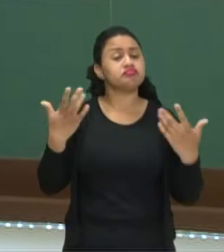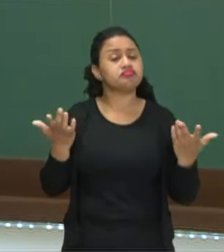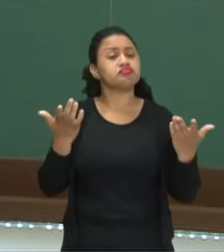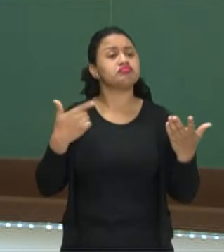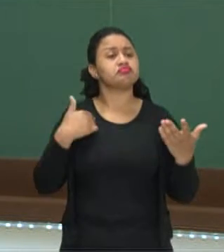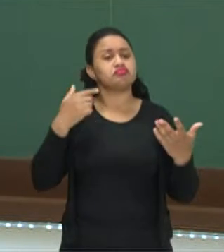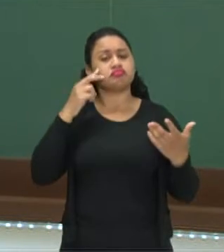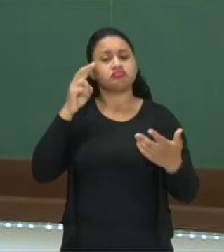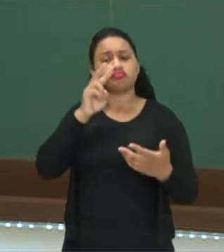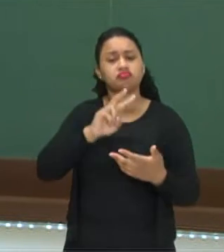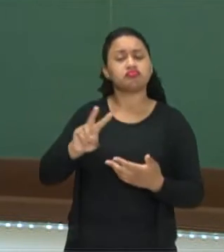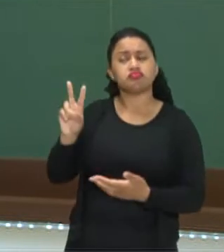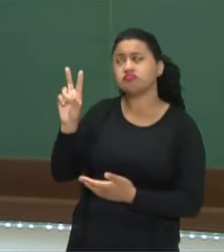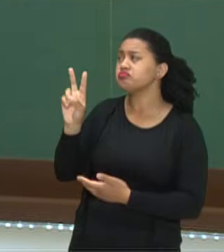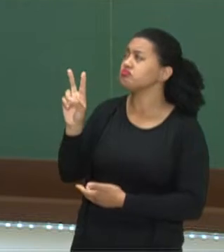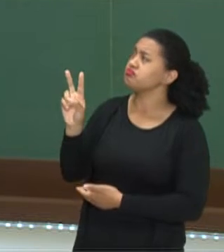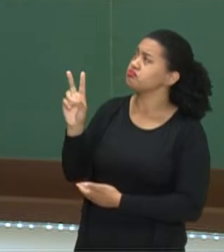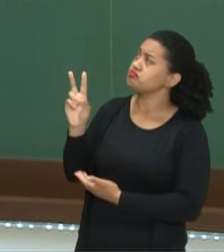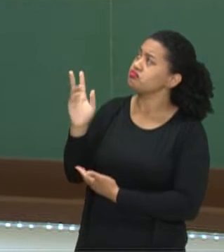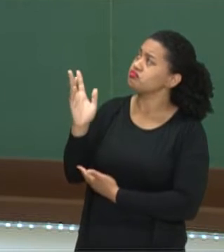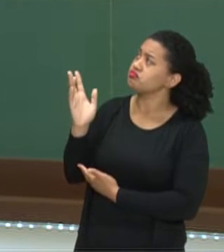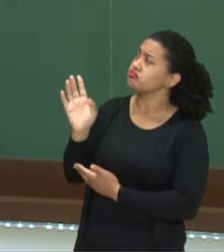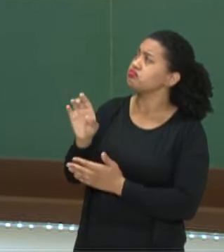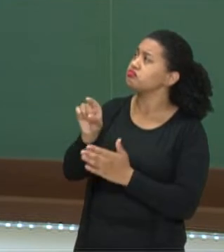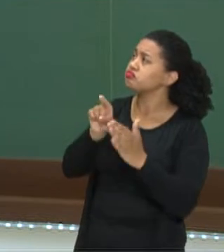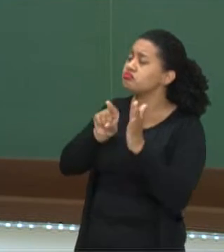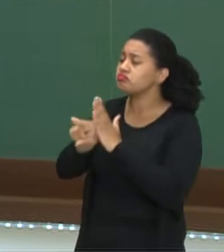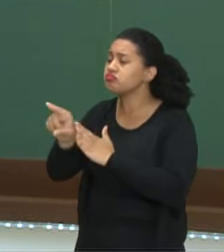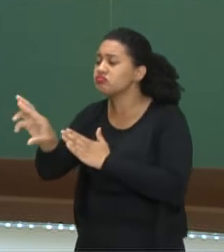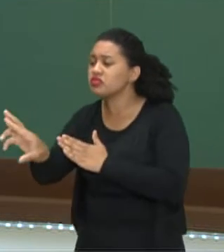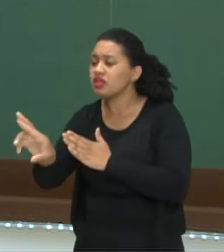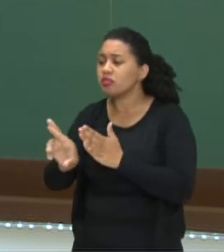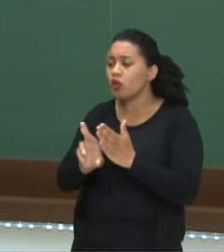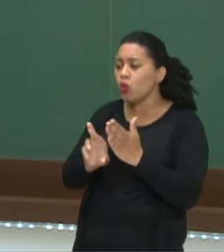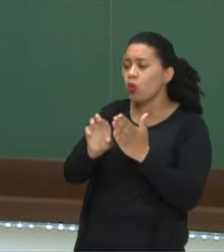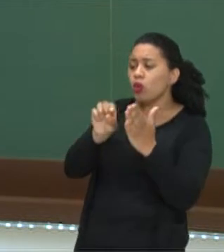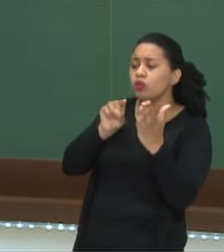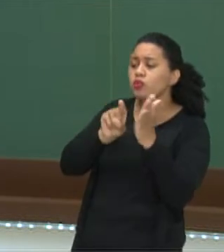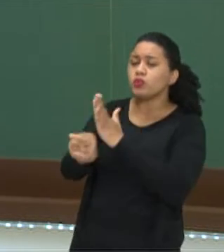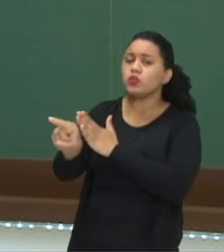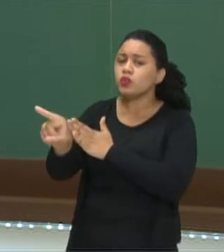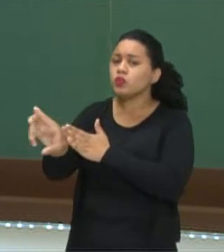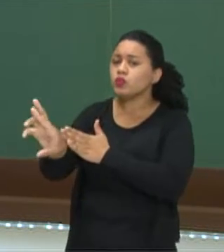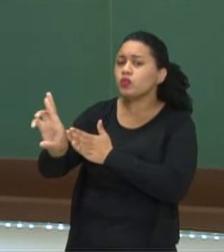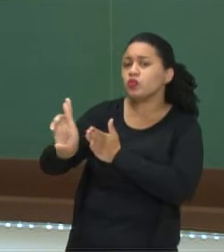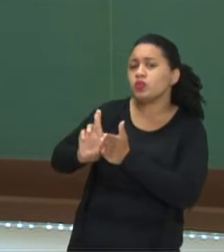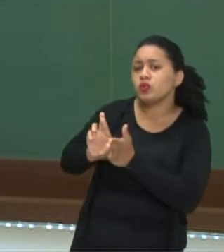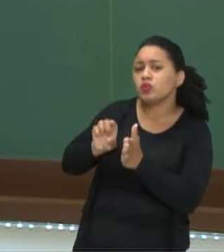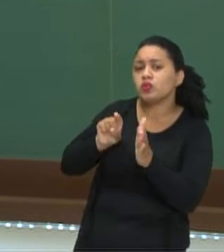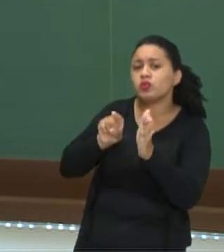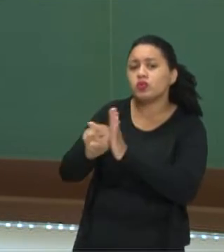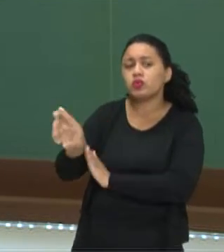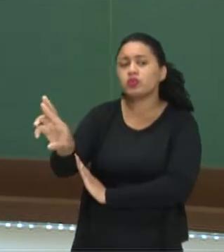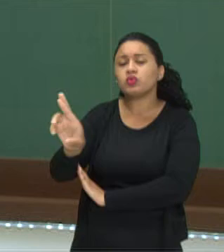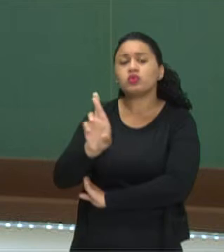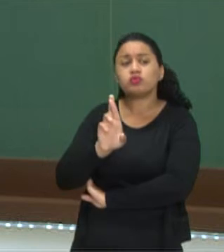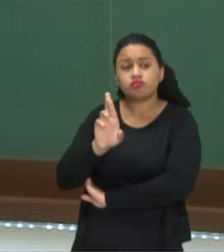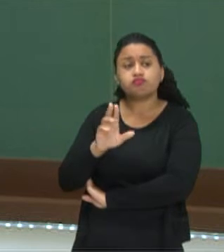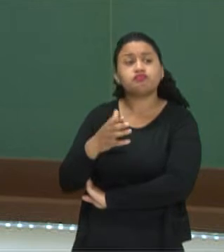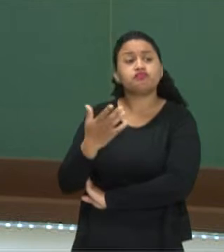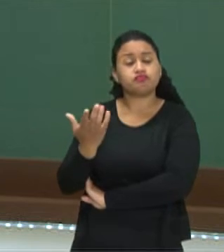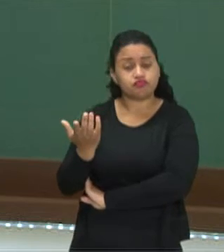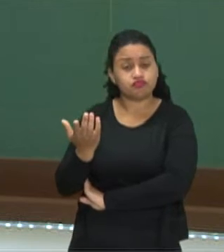gente olhar isso, uma faz pergunta, a outra responde, uma faz pergunta, a outra responde. What type